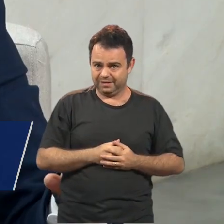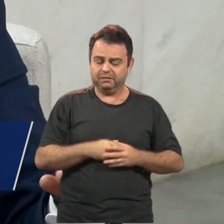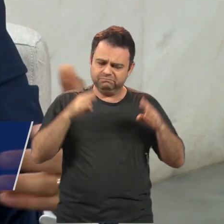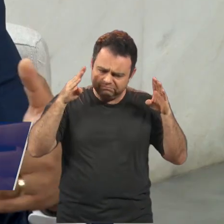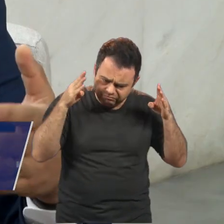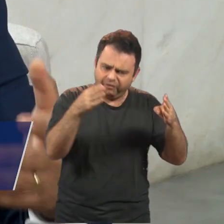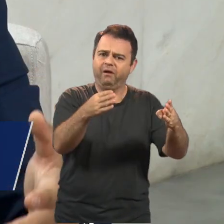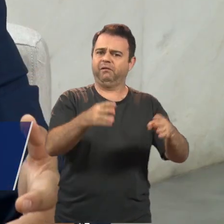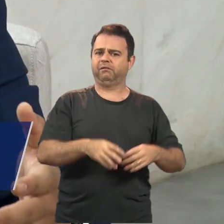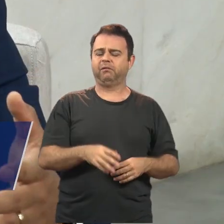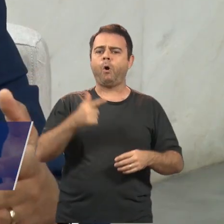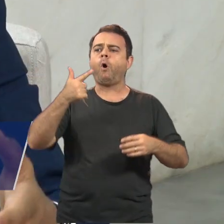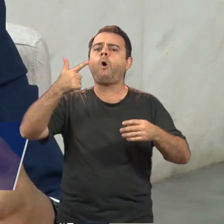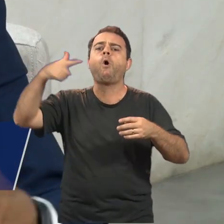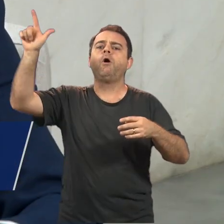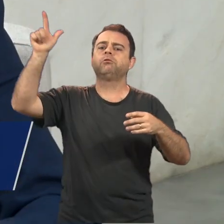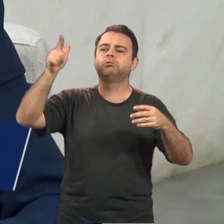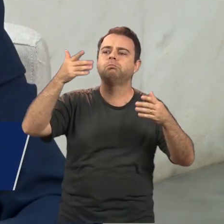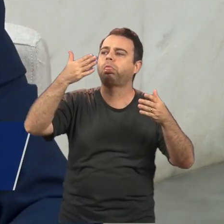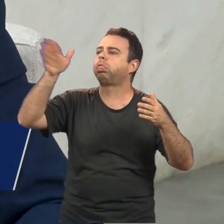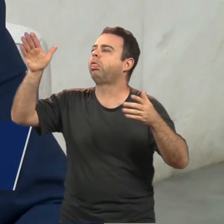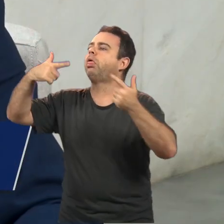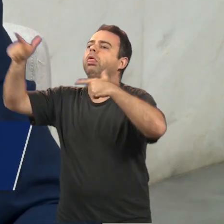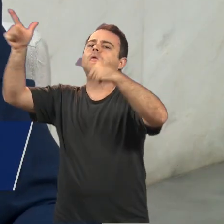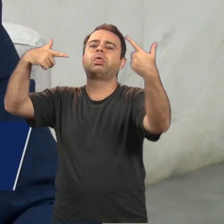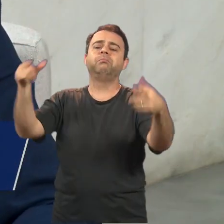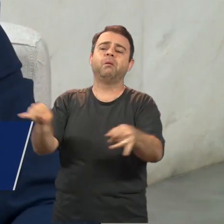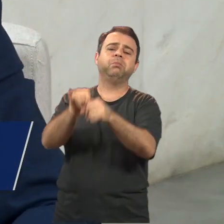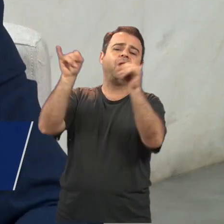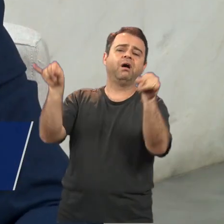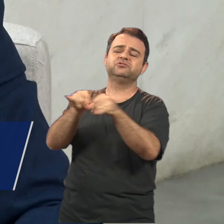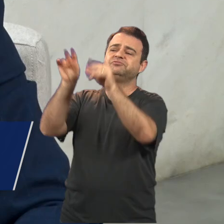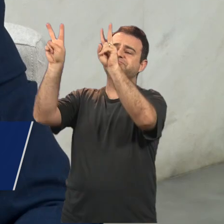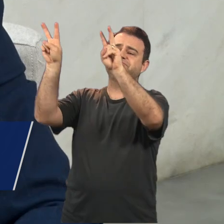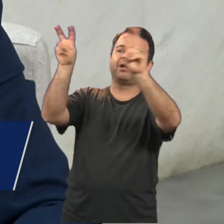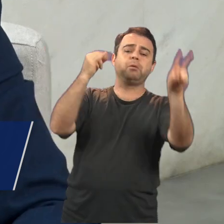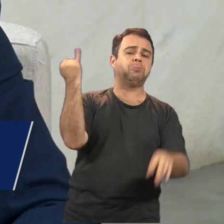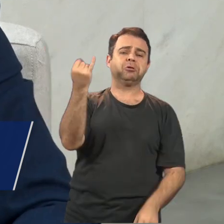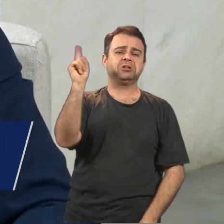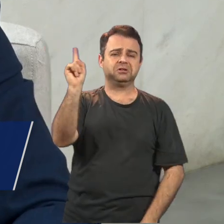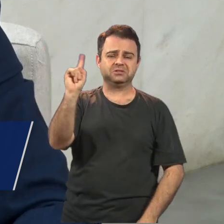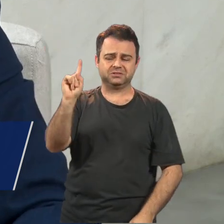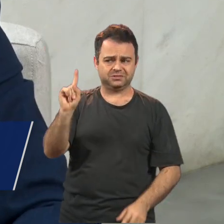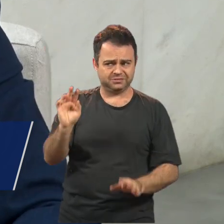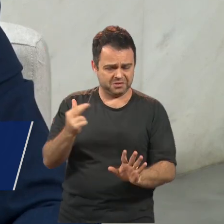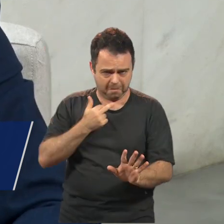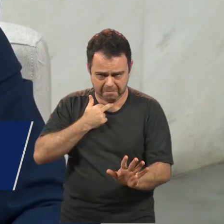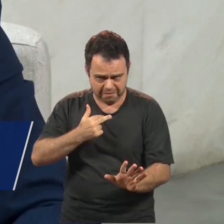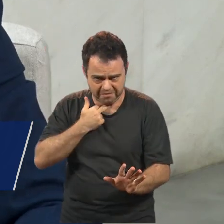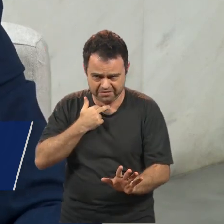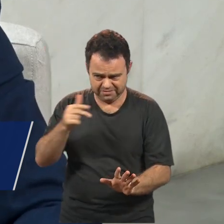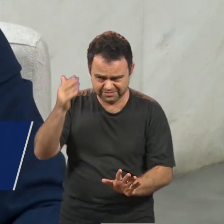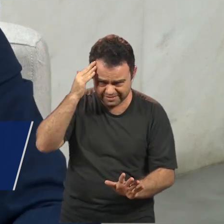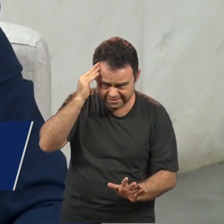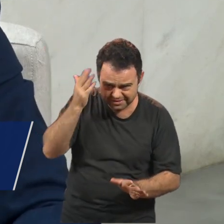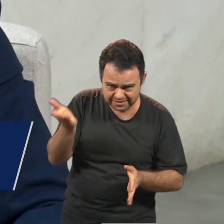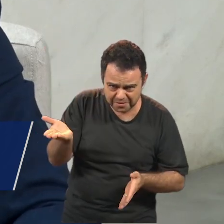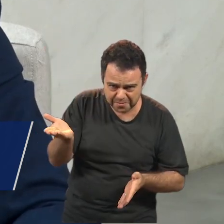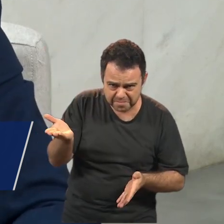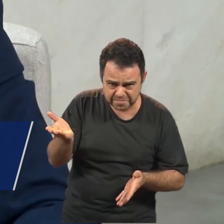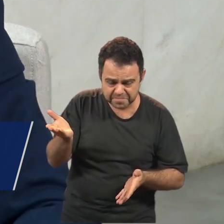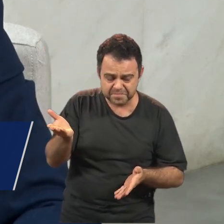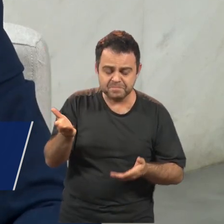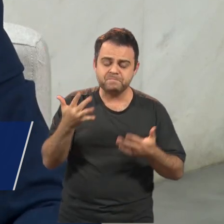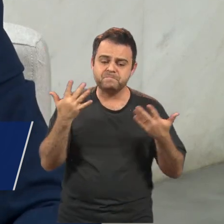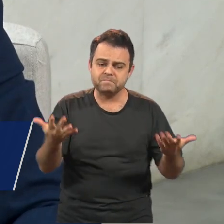supérfluas, se é que você me entende. Então, é lógico que nós temos que procurar melhorar ainda mais o regimento, que é um ótimo regimento